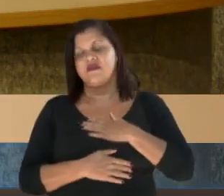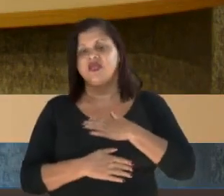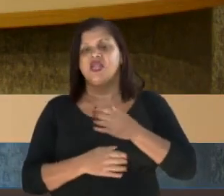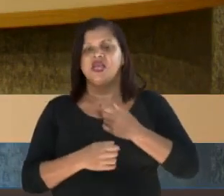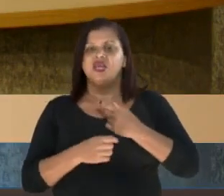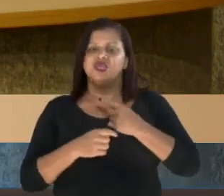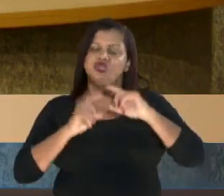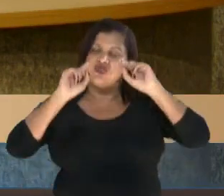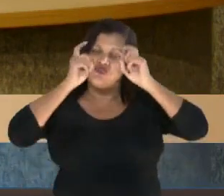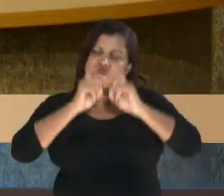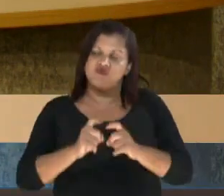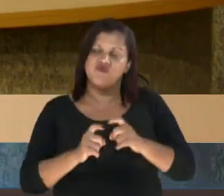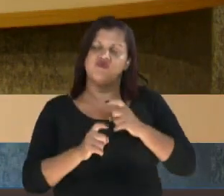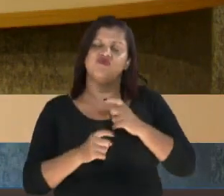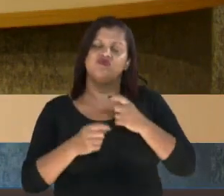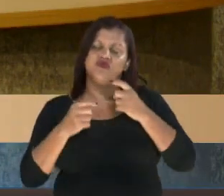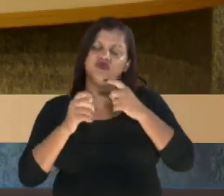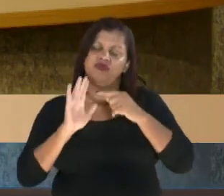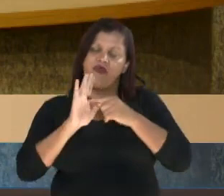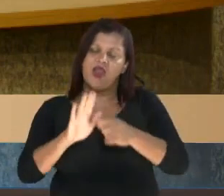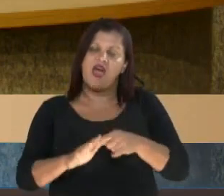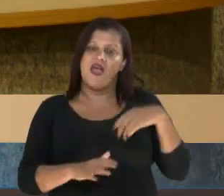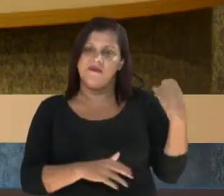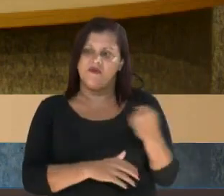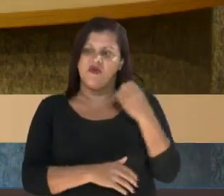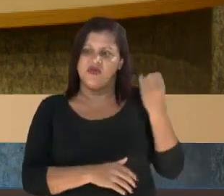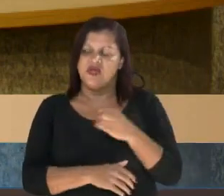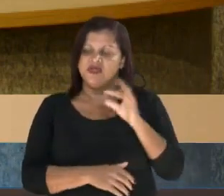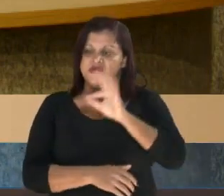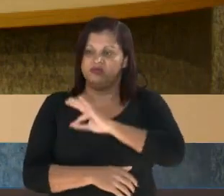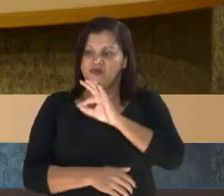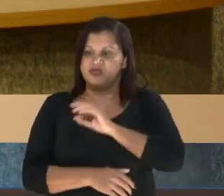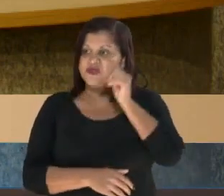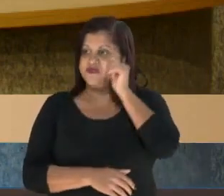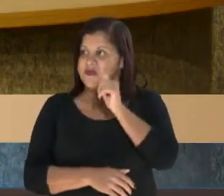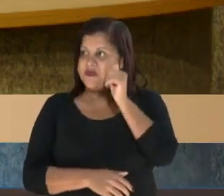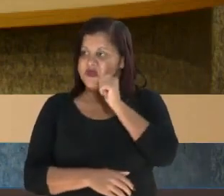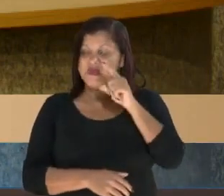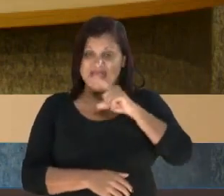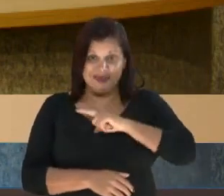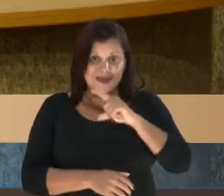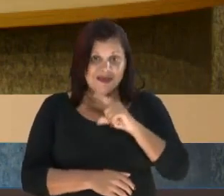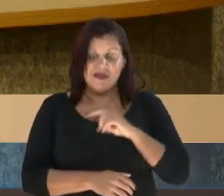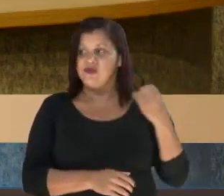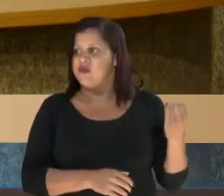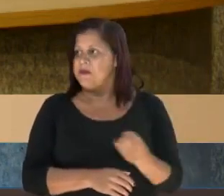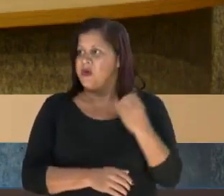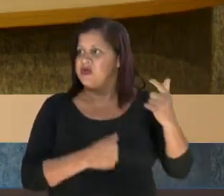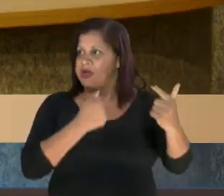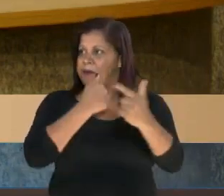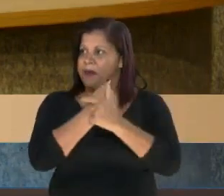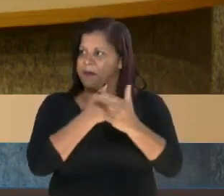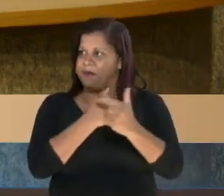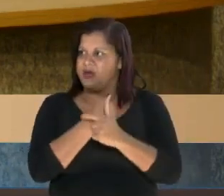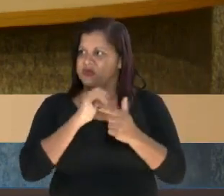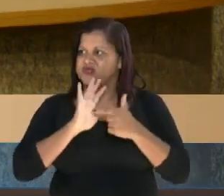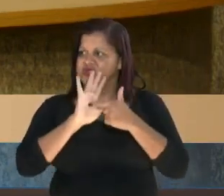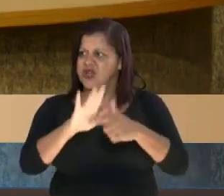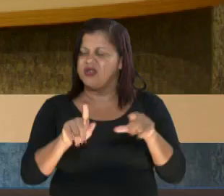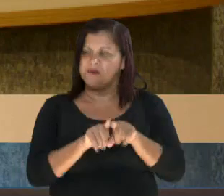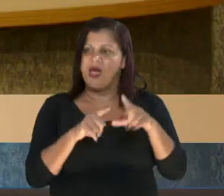destacar a importância das nossas policiais femininas que tem tido um importante papel e